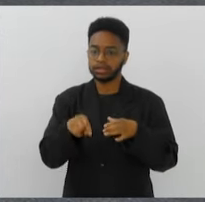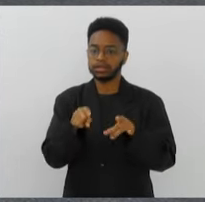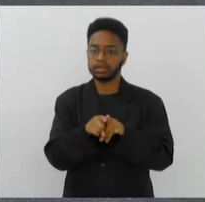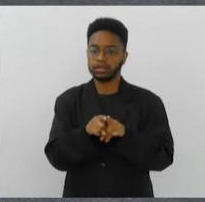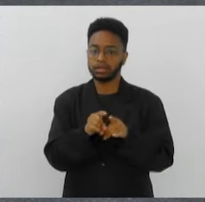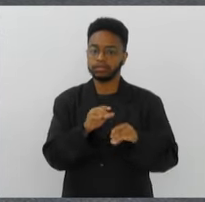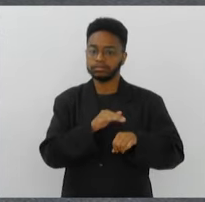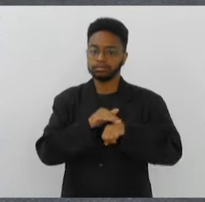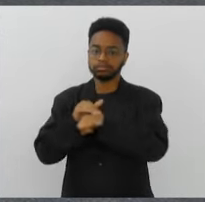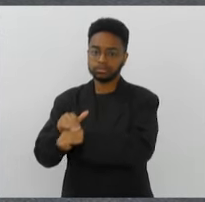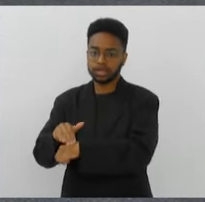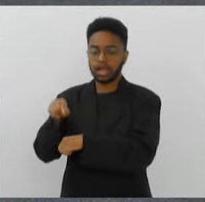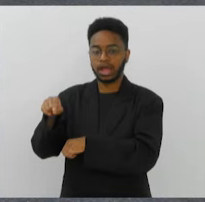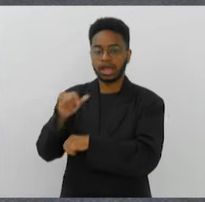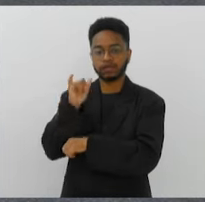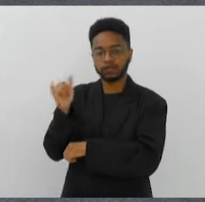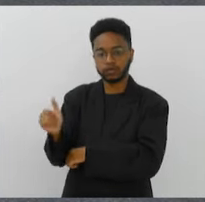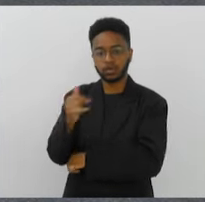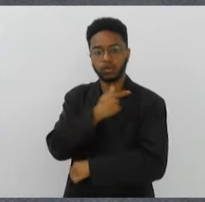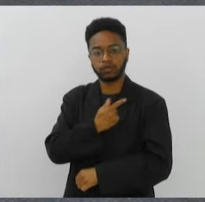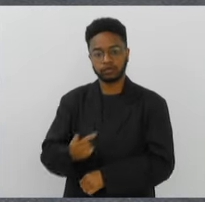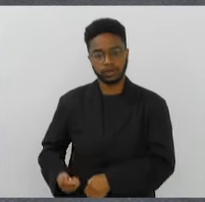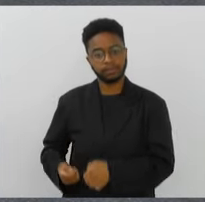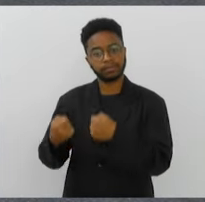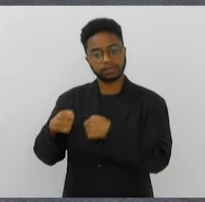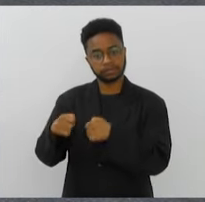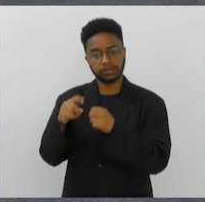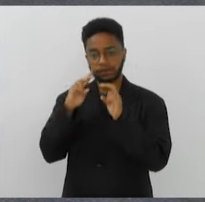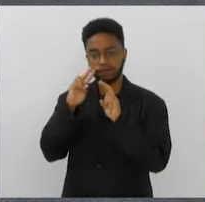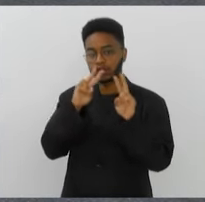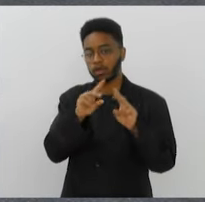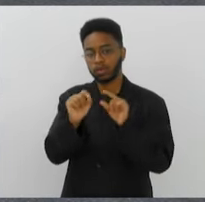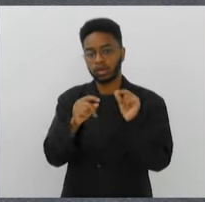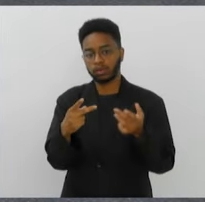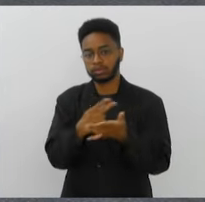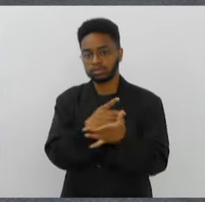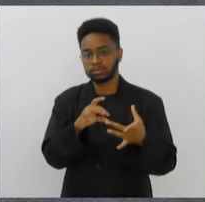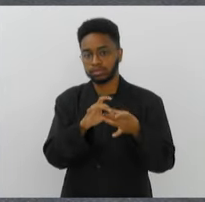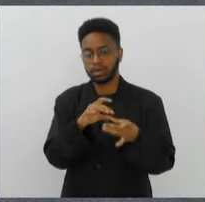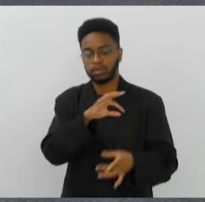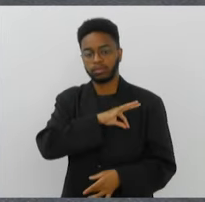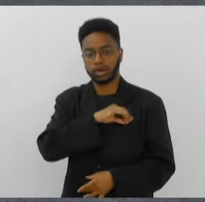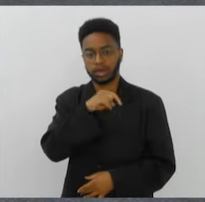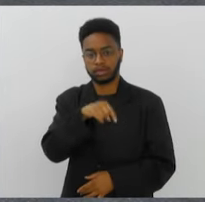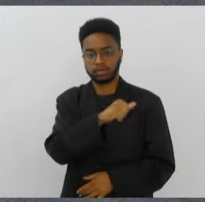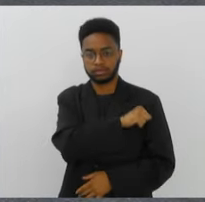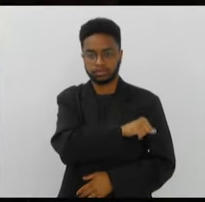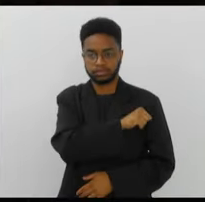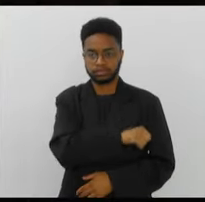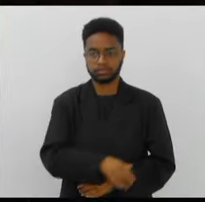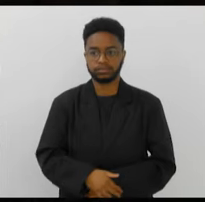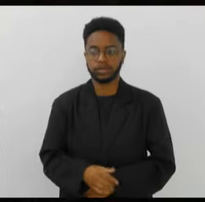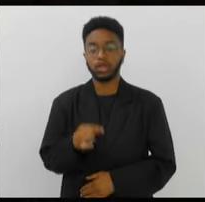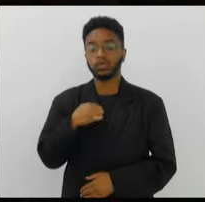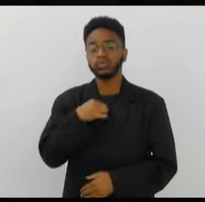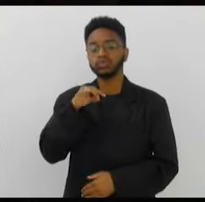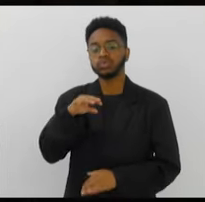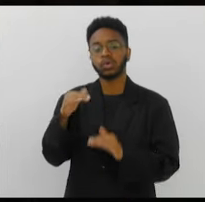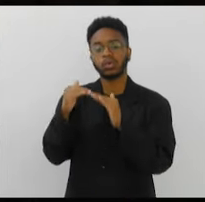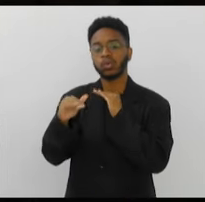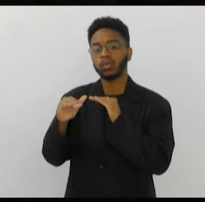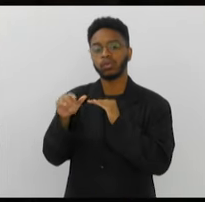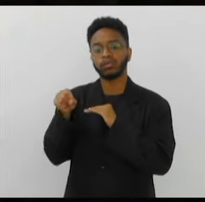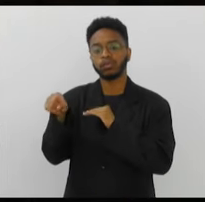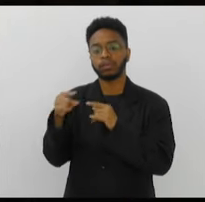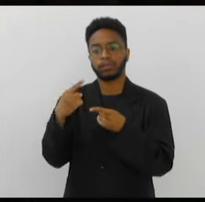o nosso governador para ele ser sensível no caso das polícias do nosso Estado. Eu só discordo de Vossa Excelência num